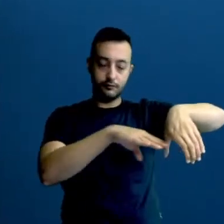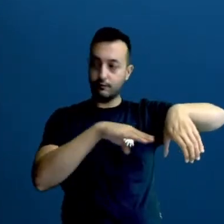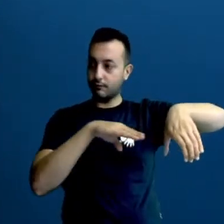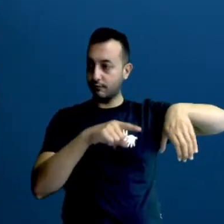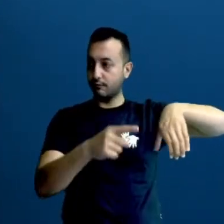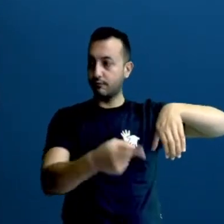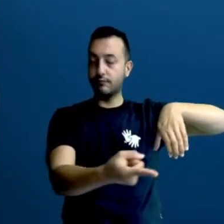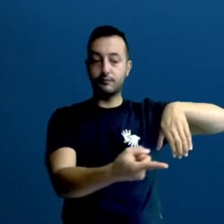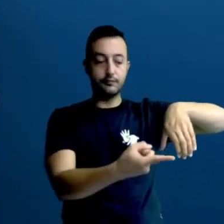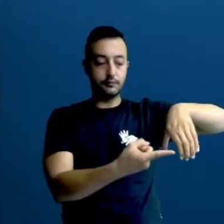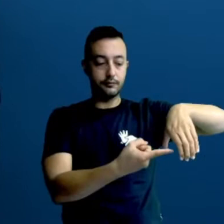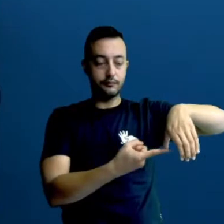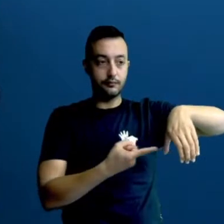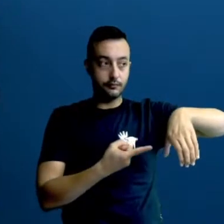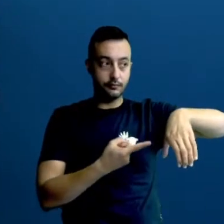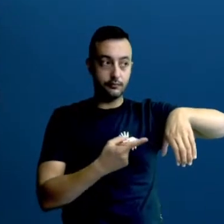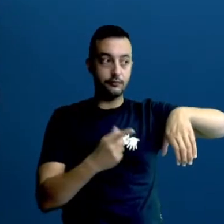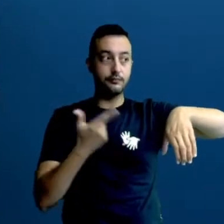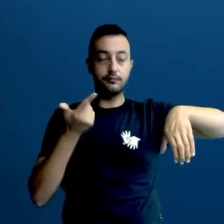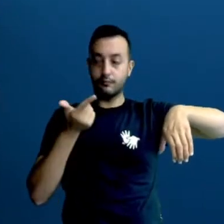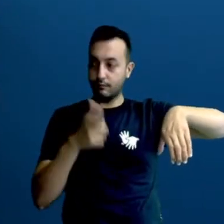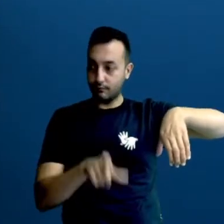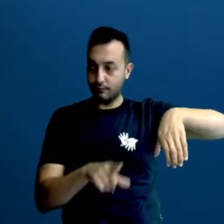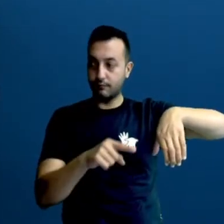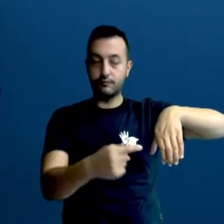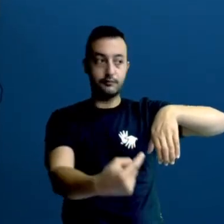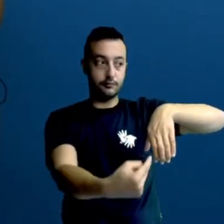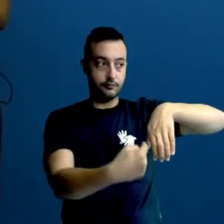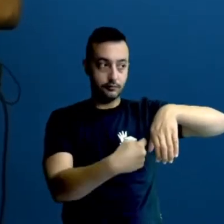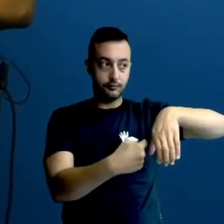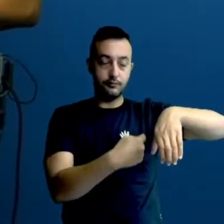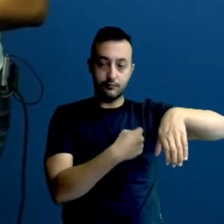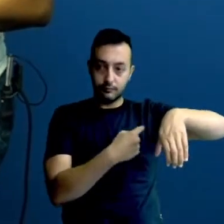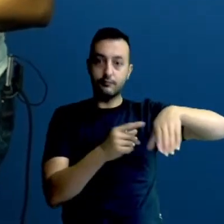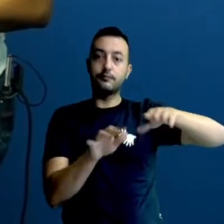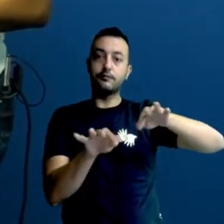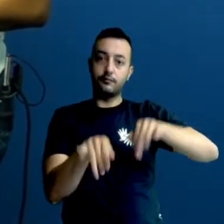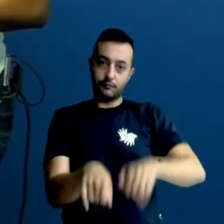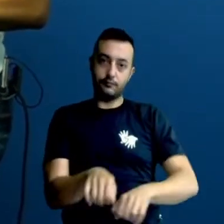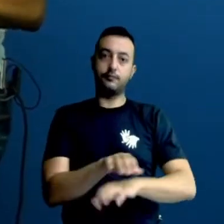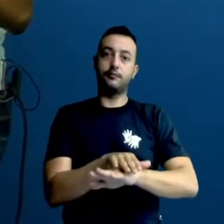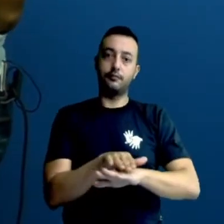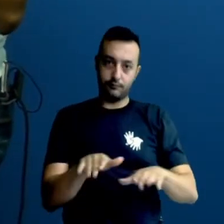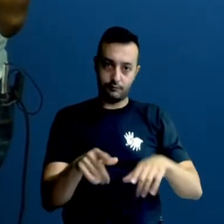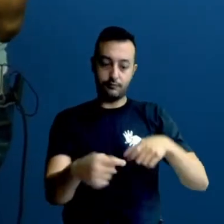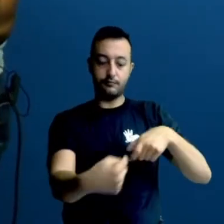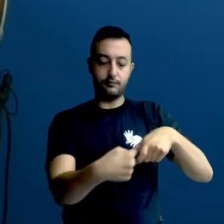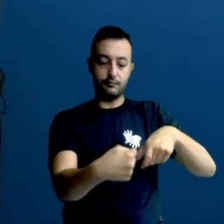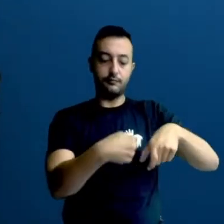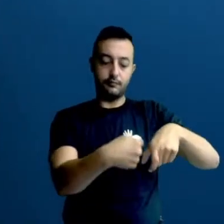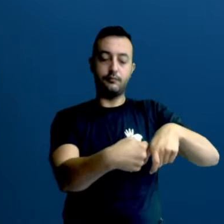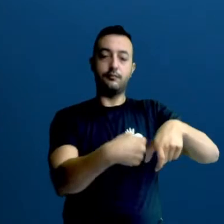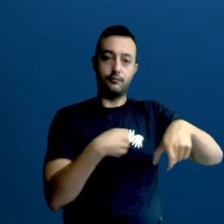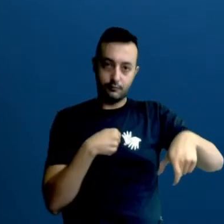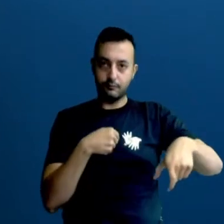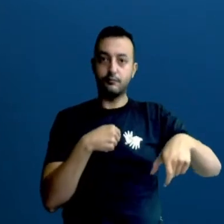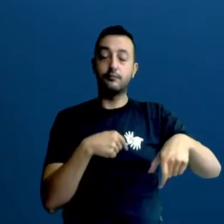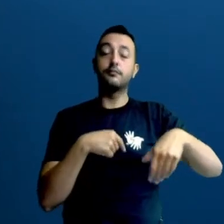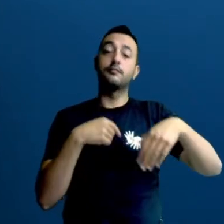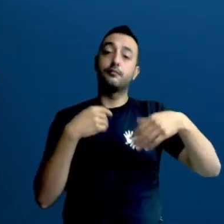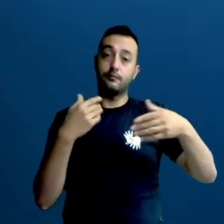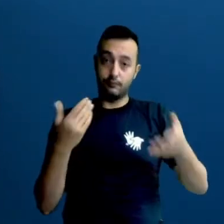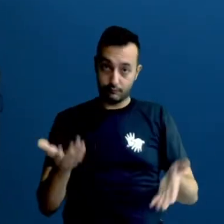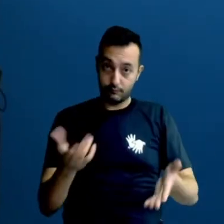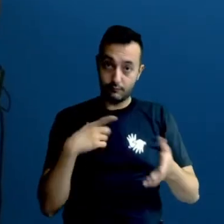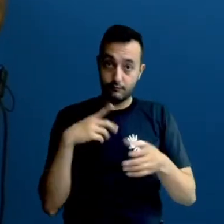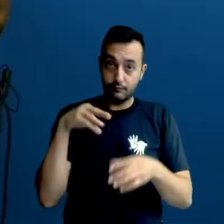sai desse lado, entrou de novo mais à frente e saiu definitivamente, tá? Então, o polígono, ele é dividido a